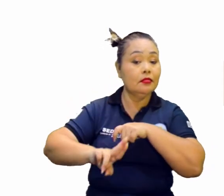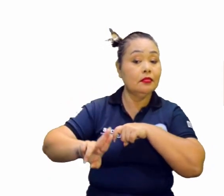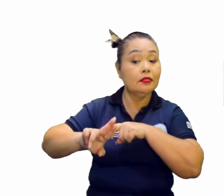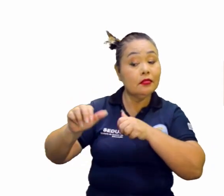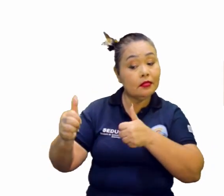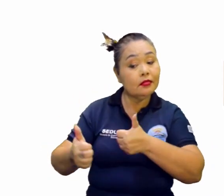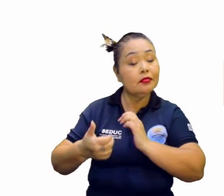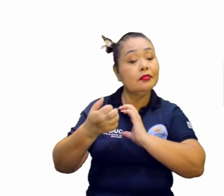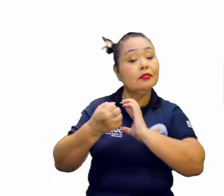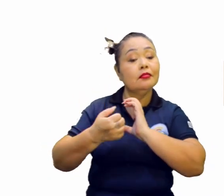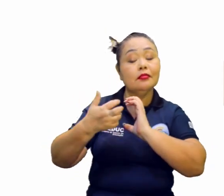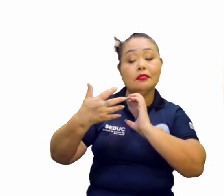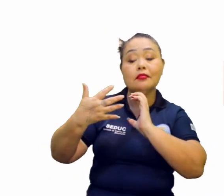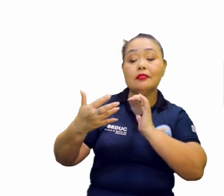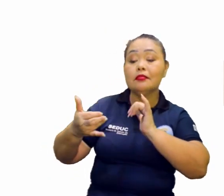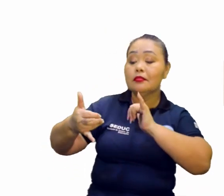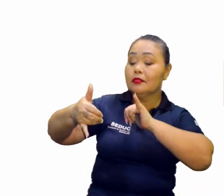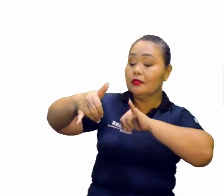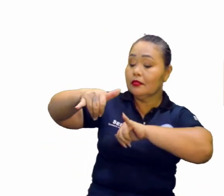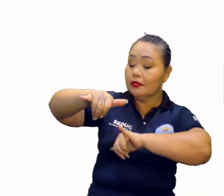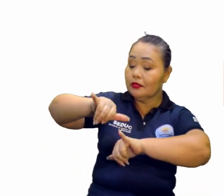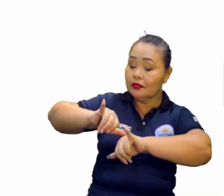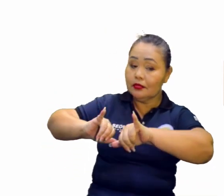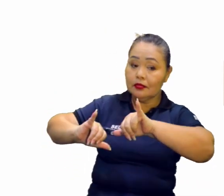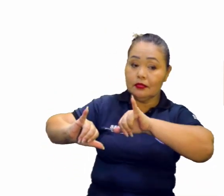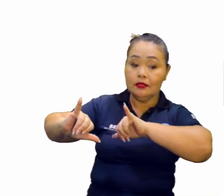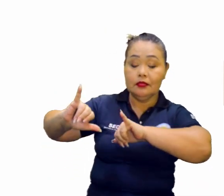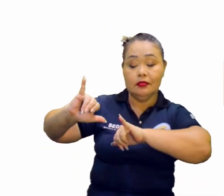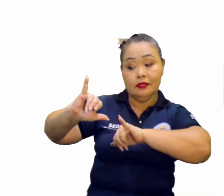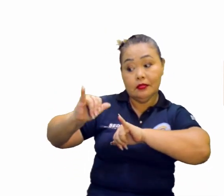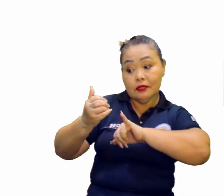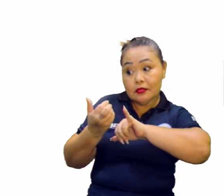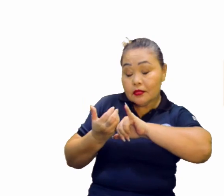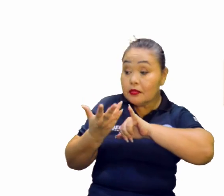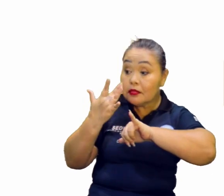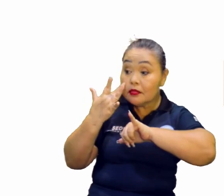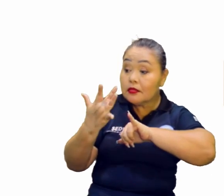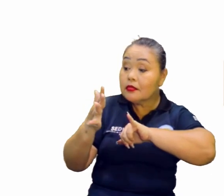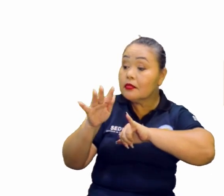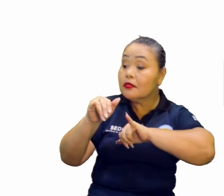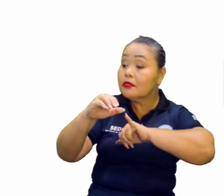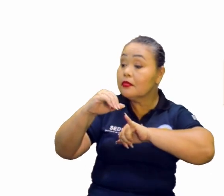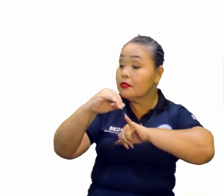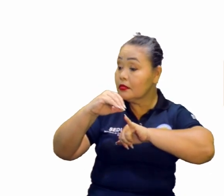melhorar as características químicas,